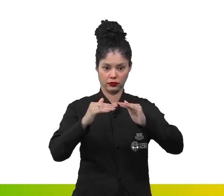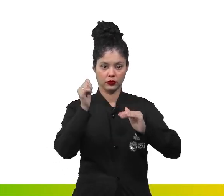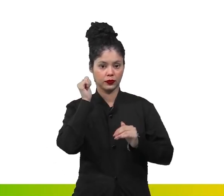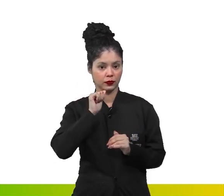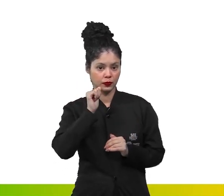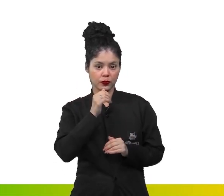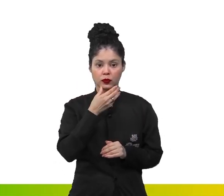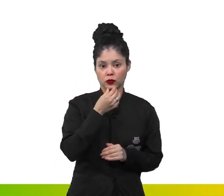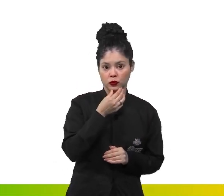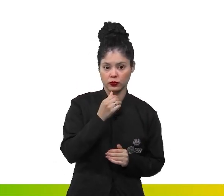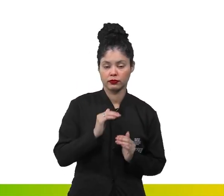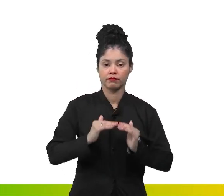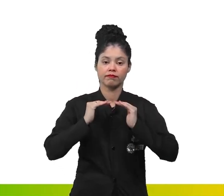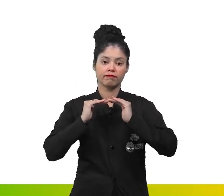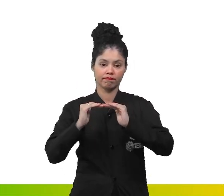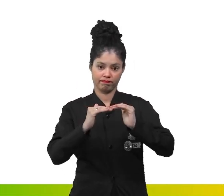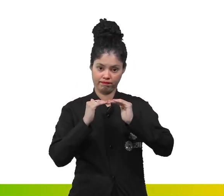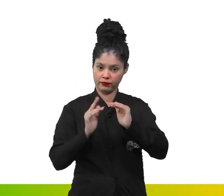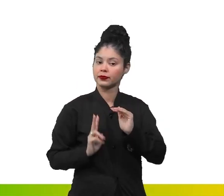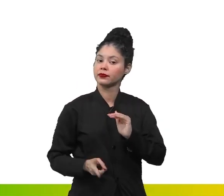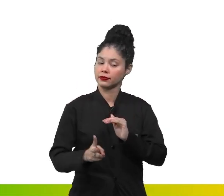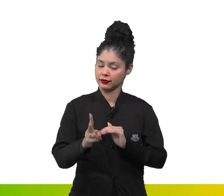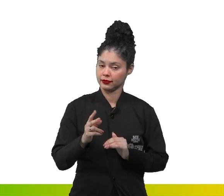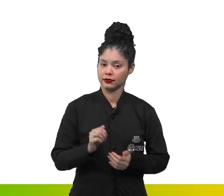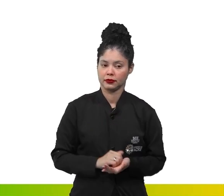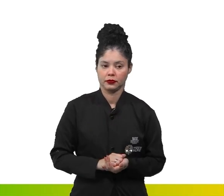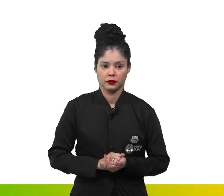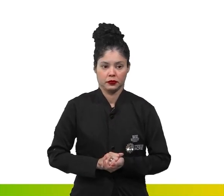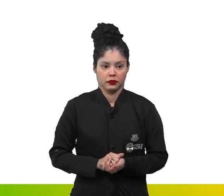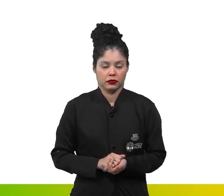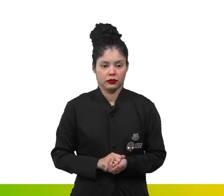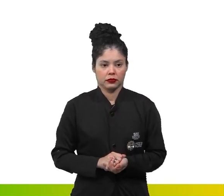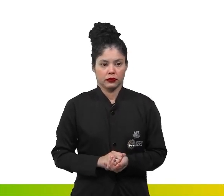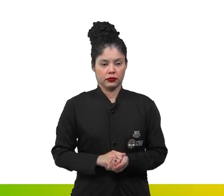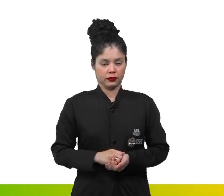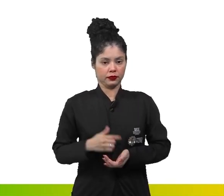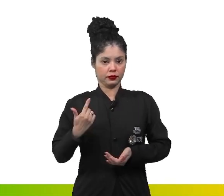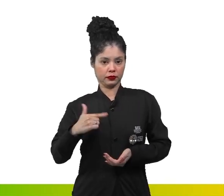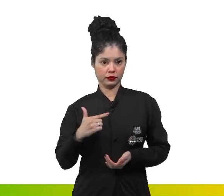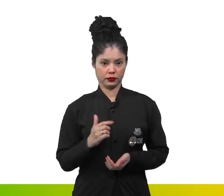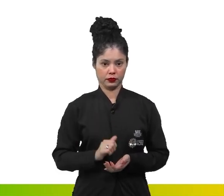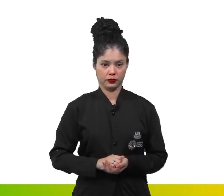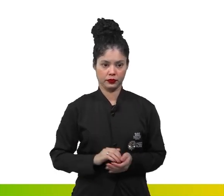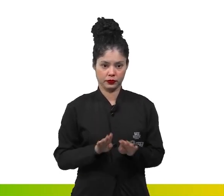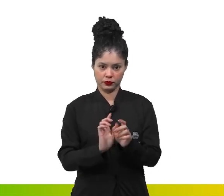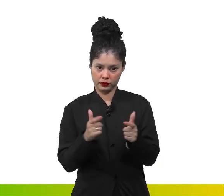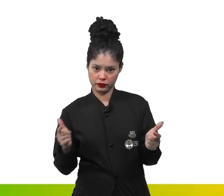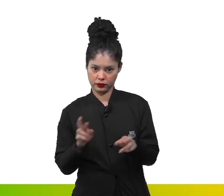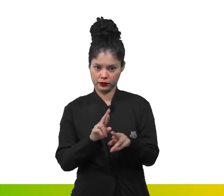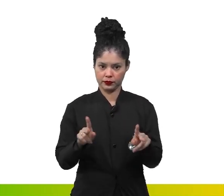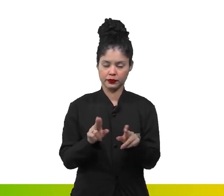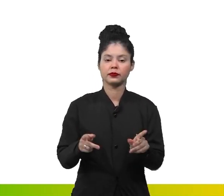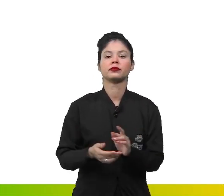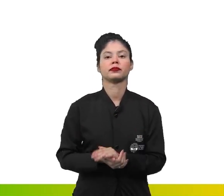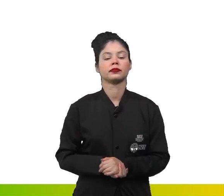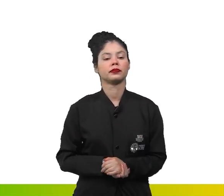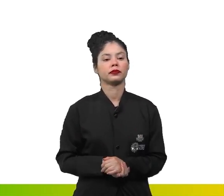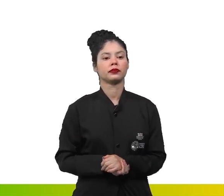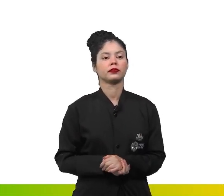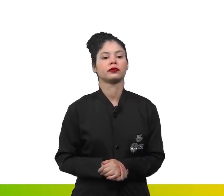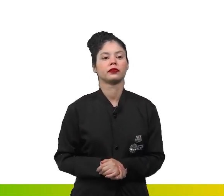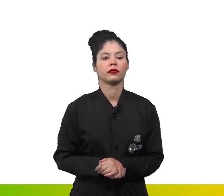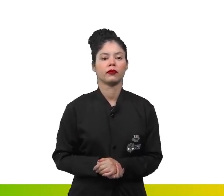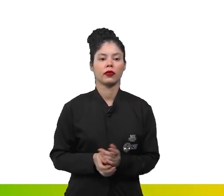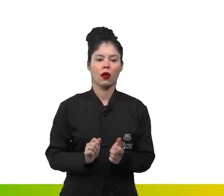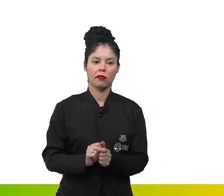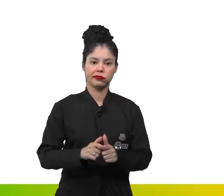feminina e masculina, elas seguem a mesma tendência, tanto de um lado quanto do outro. Não tem um aumento tão significativo. Opção